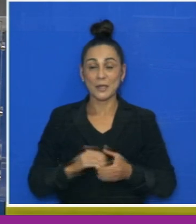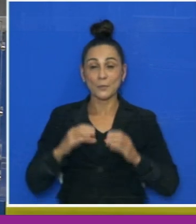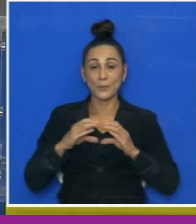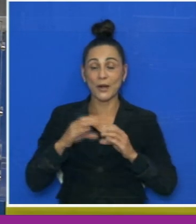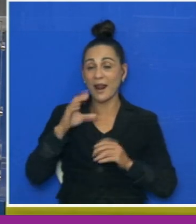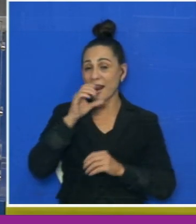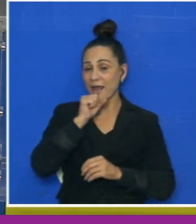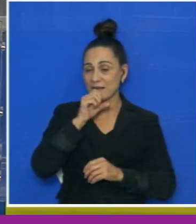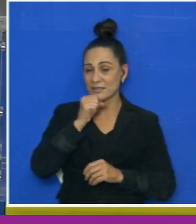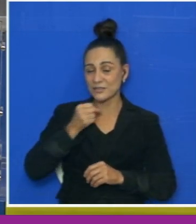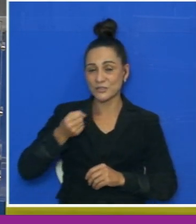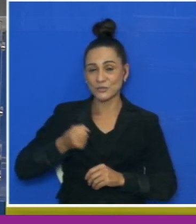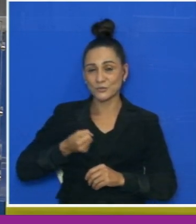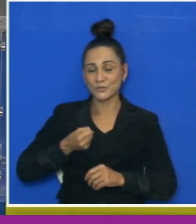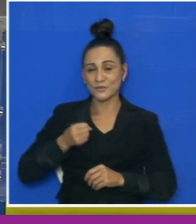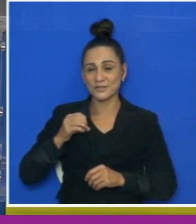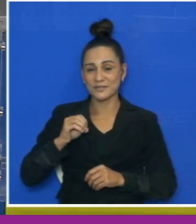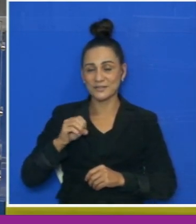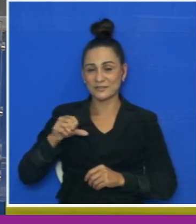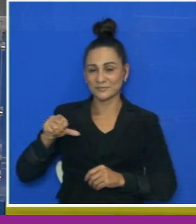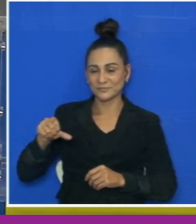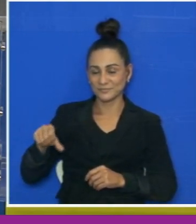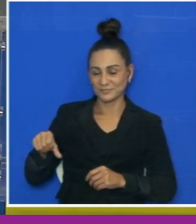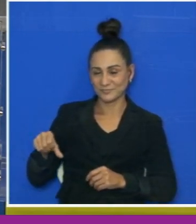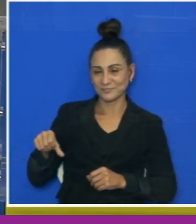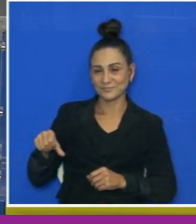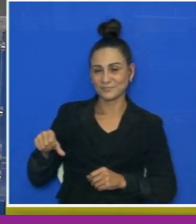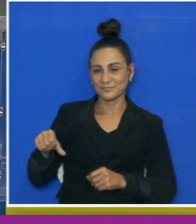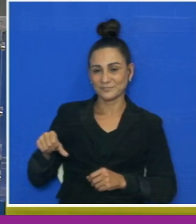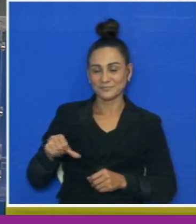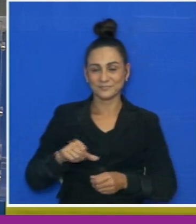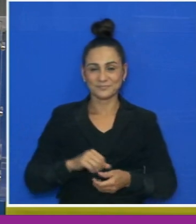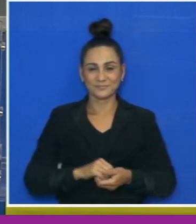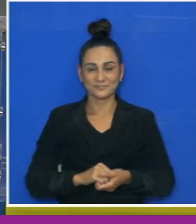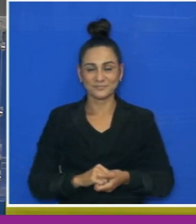Bola laranja número 09, com sinal diferencial na sua base.